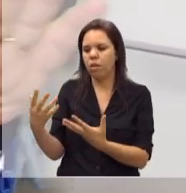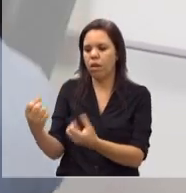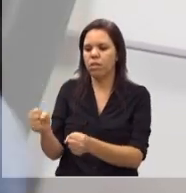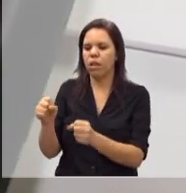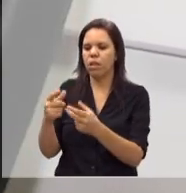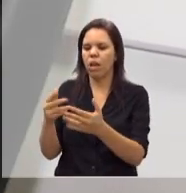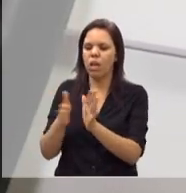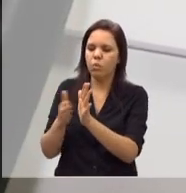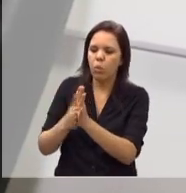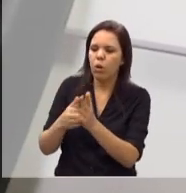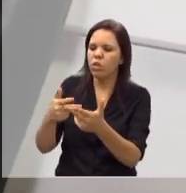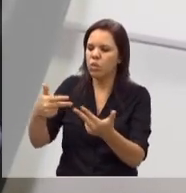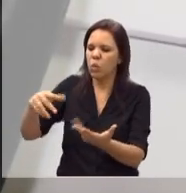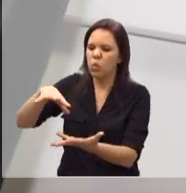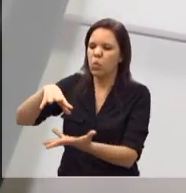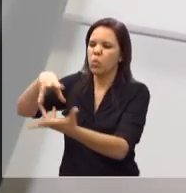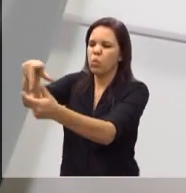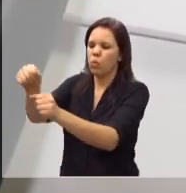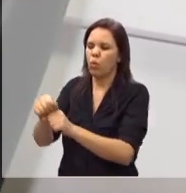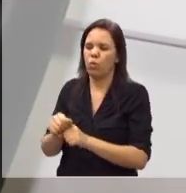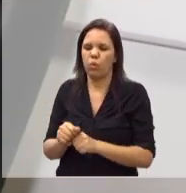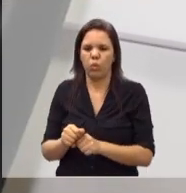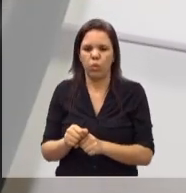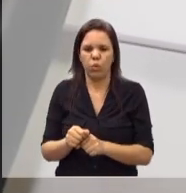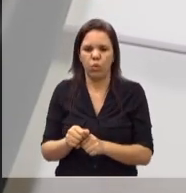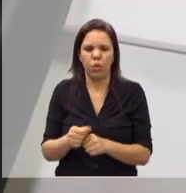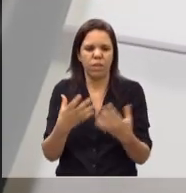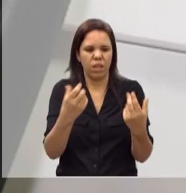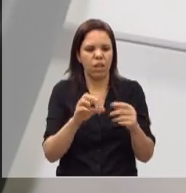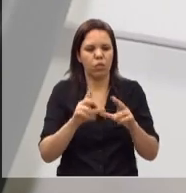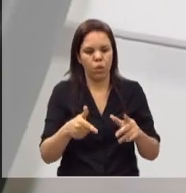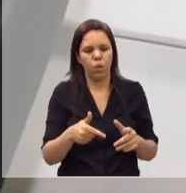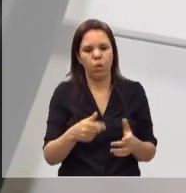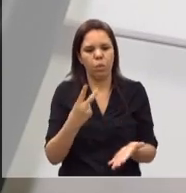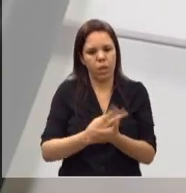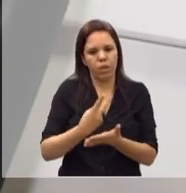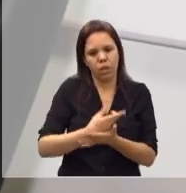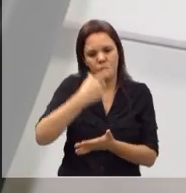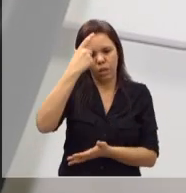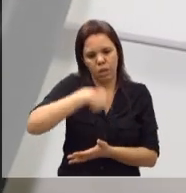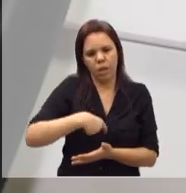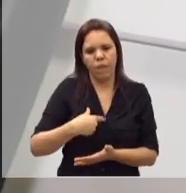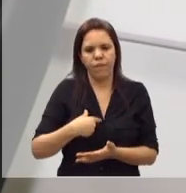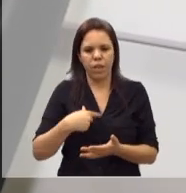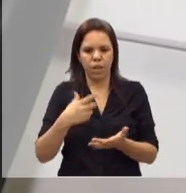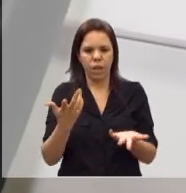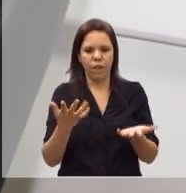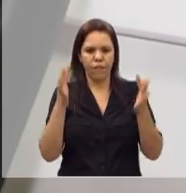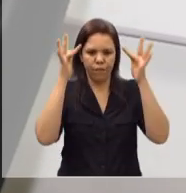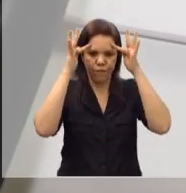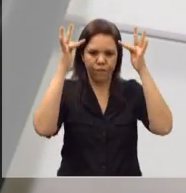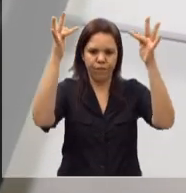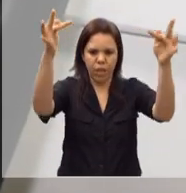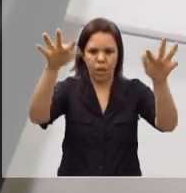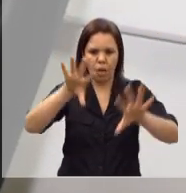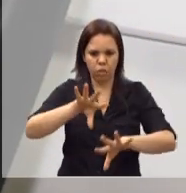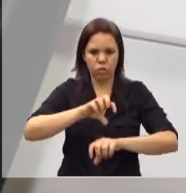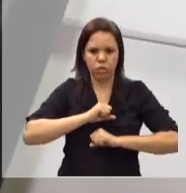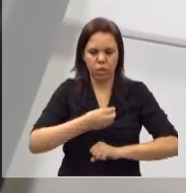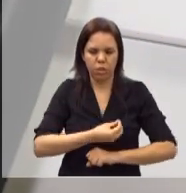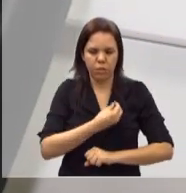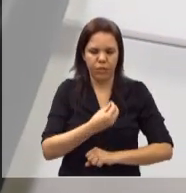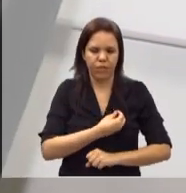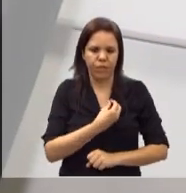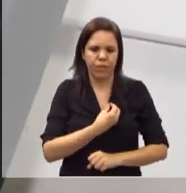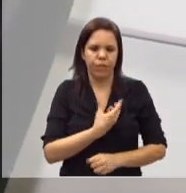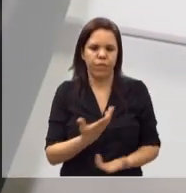do rei, as iguarias do rei. Ele preferiu continuar honesto, fiel e íntegro. E eu adotei isso como uma das divisas para mim.